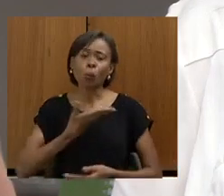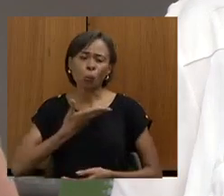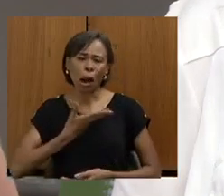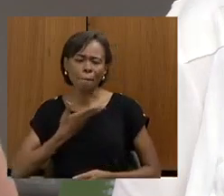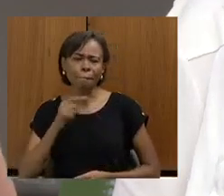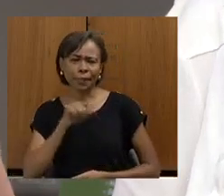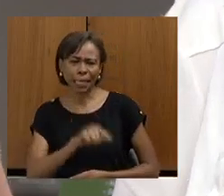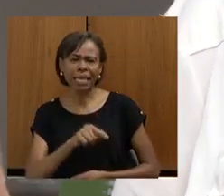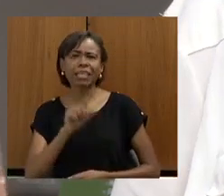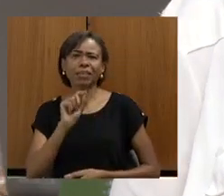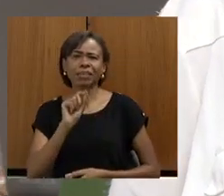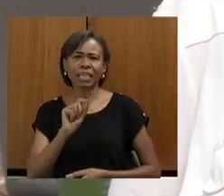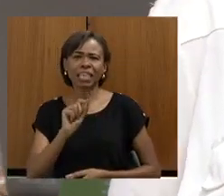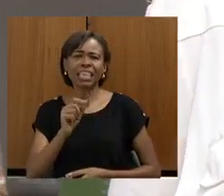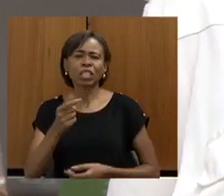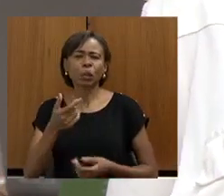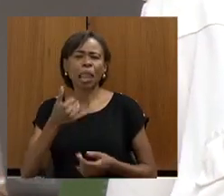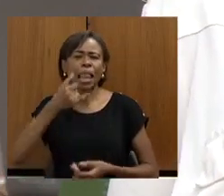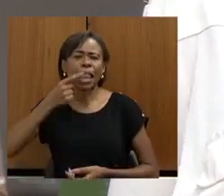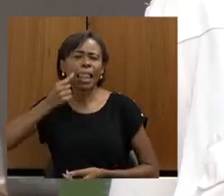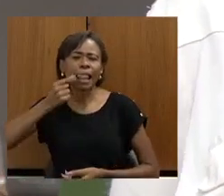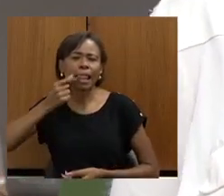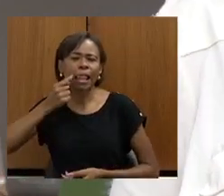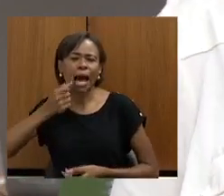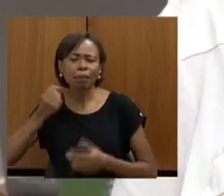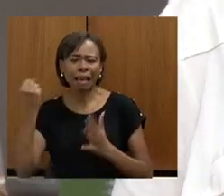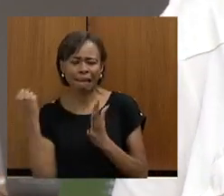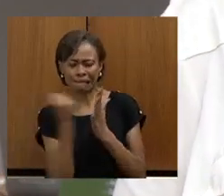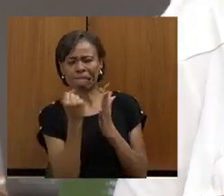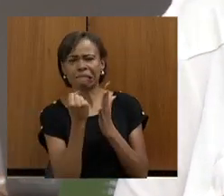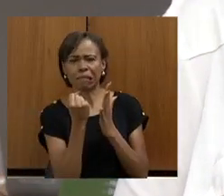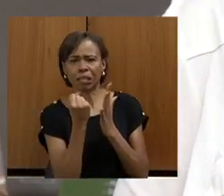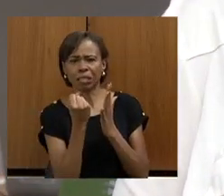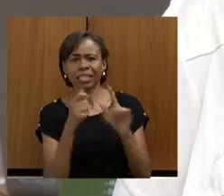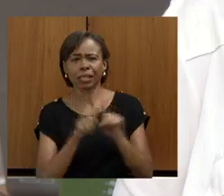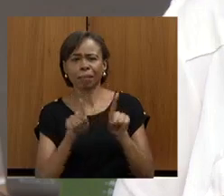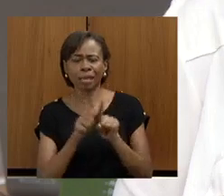lápis na mão dele e também no seu rosto.